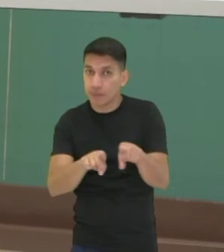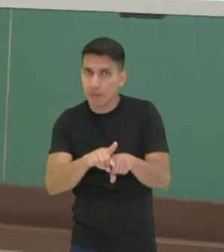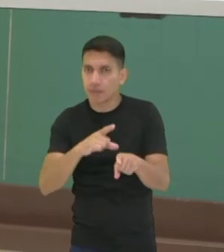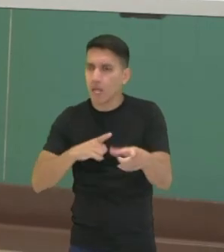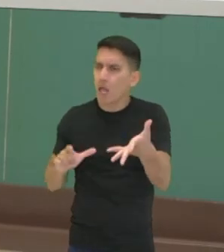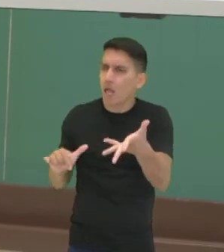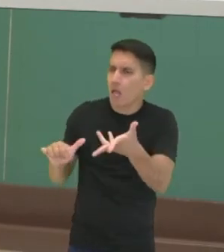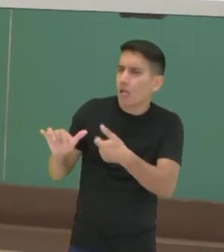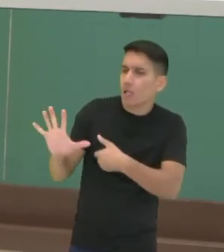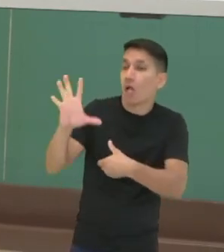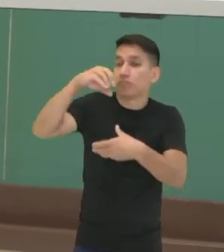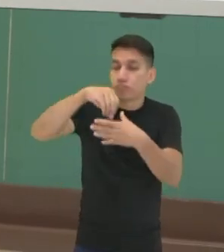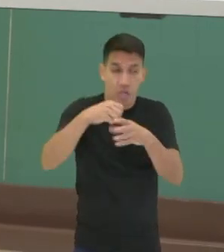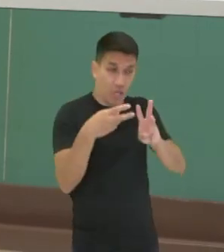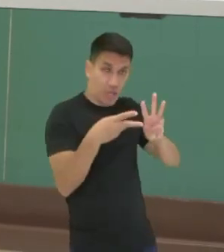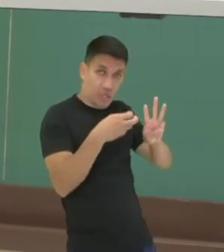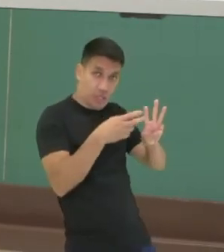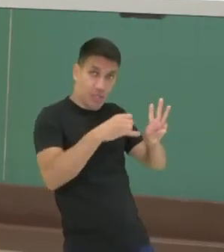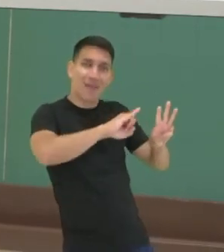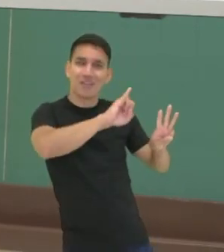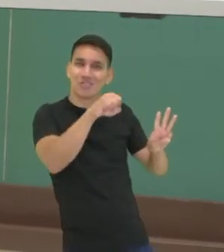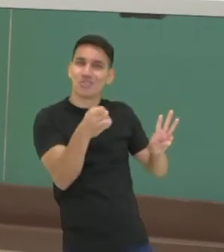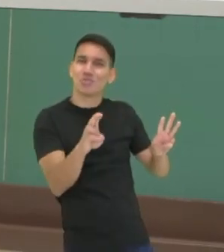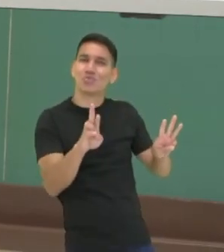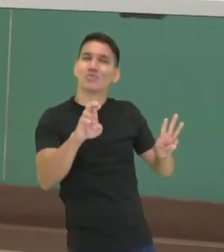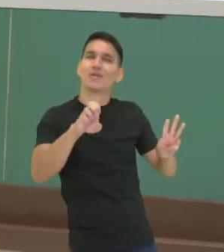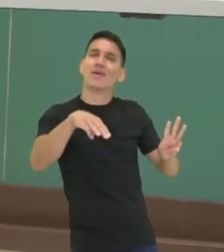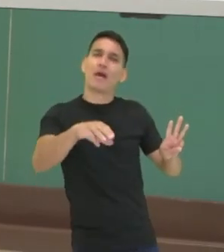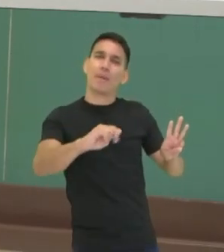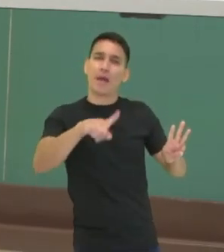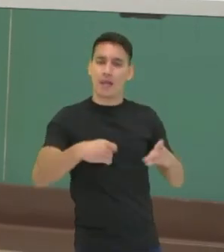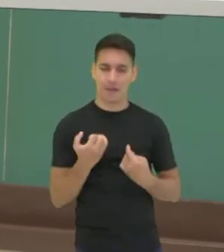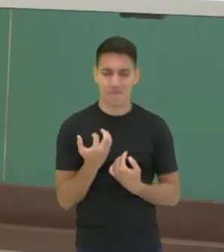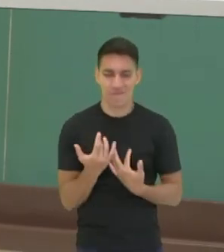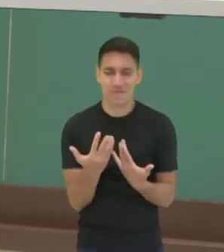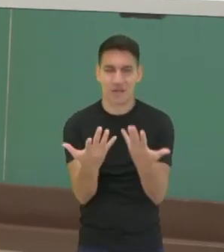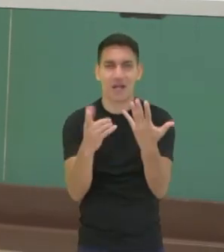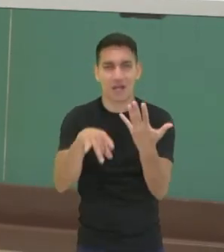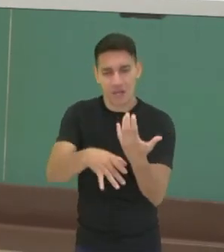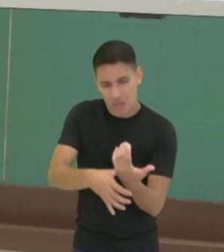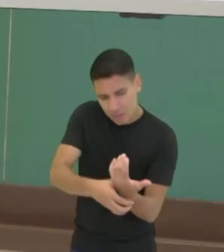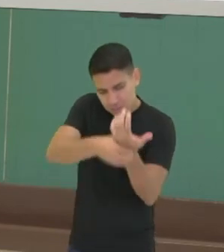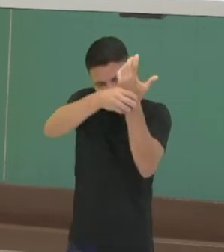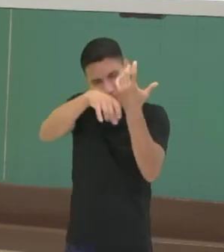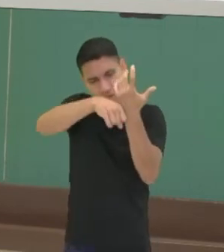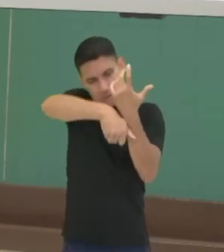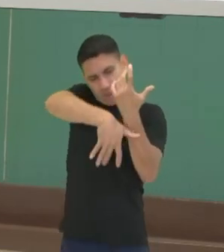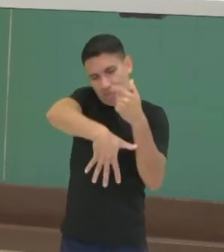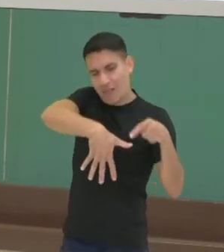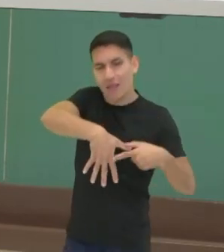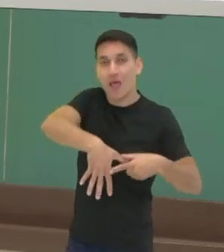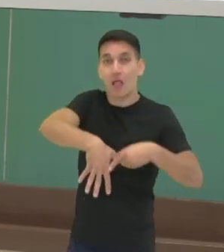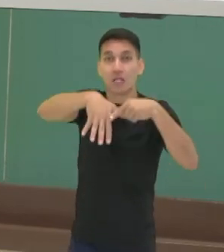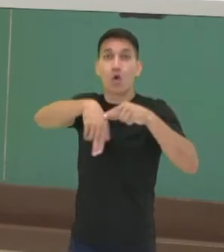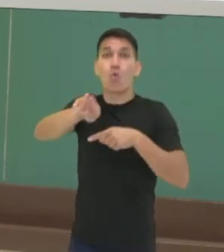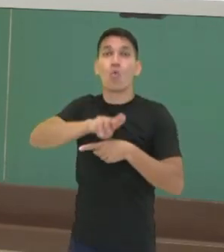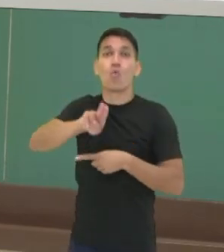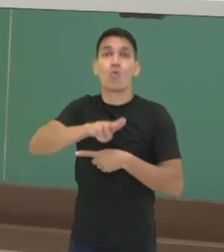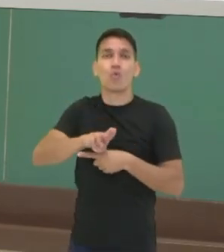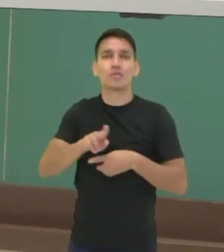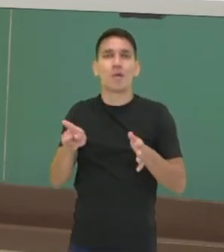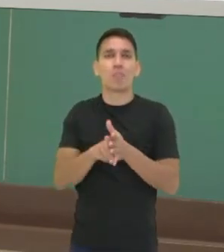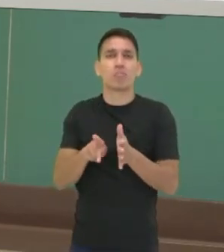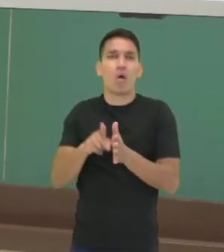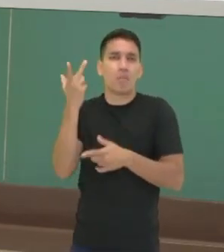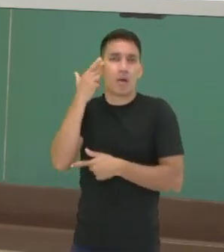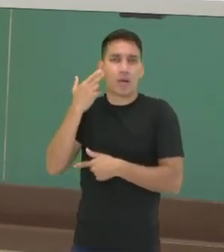elementos indígenas, que é a Jurema, uma planta sagrada, uma raiz que eles bebem de forma ritualística, mas